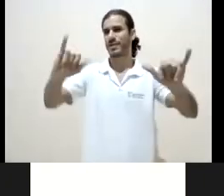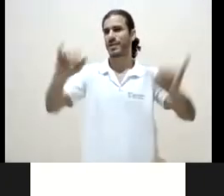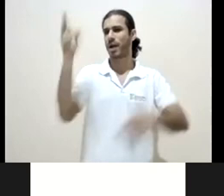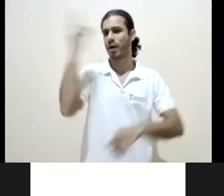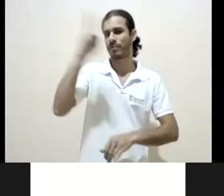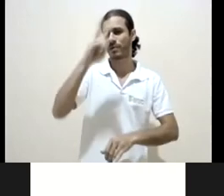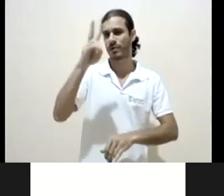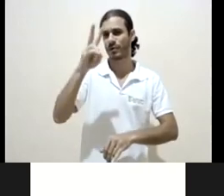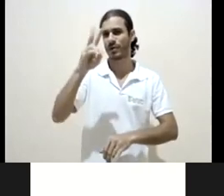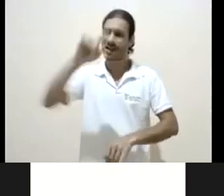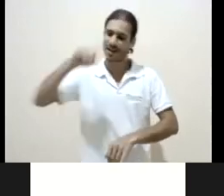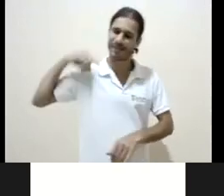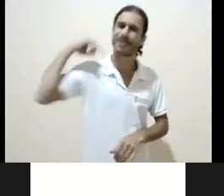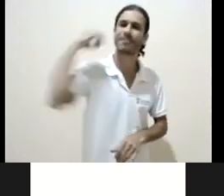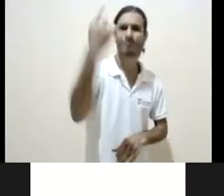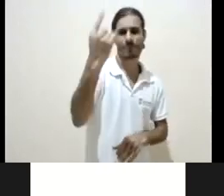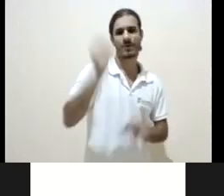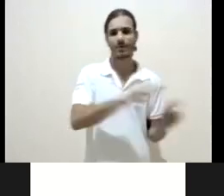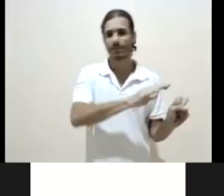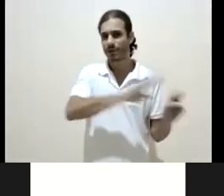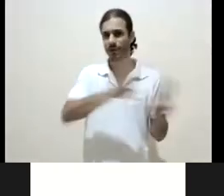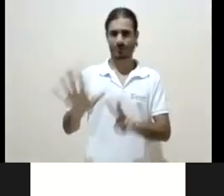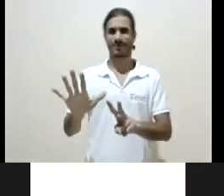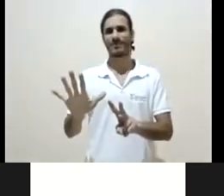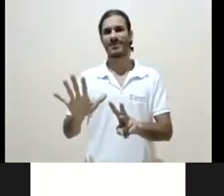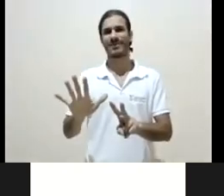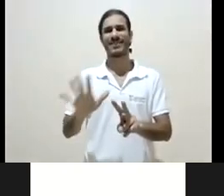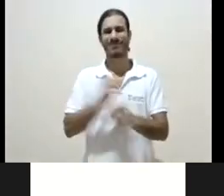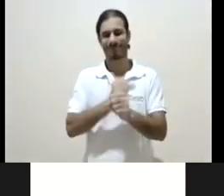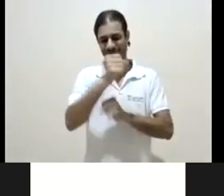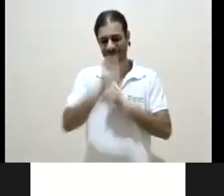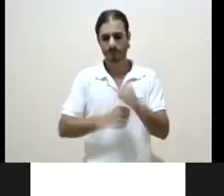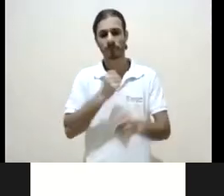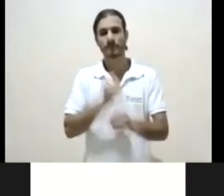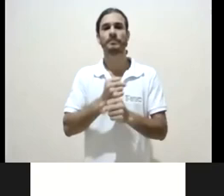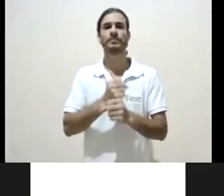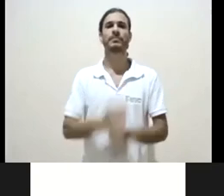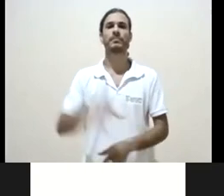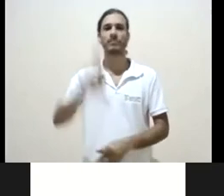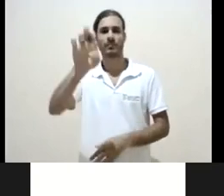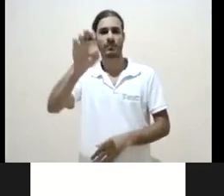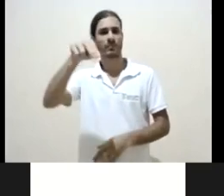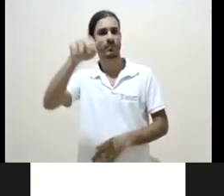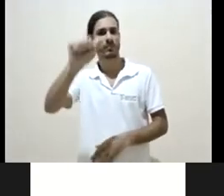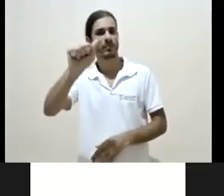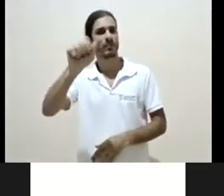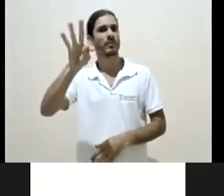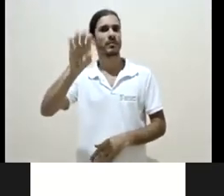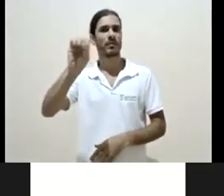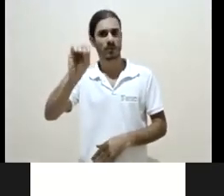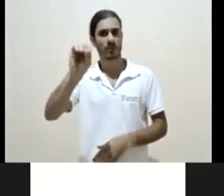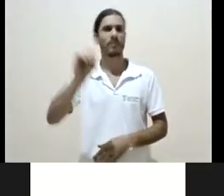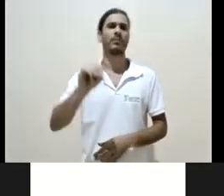jornada. Agradeço mais uma vez Renato Tanuri, né, que é o nosso pró-reitor, né, Adriana também, que fez aqui a sua